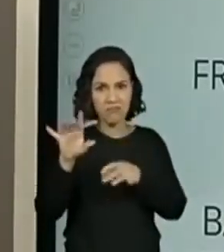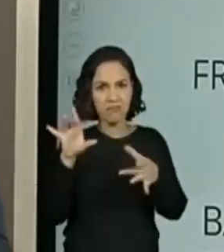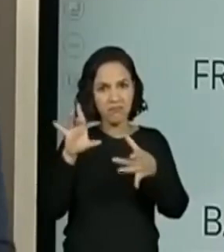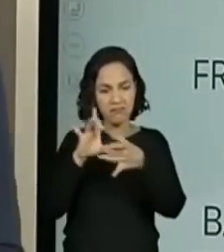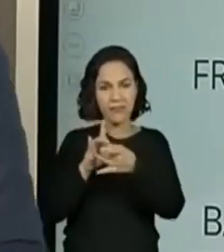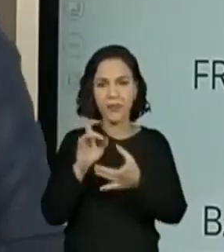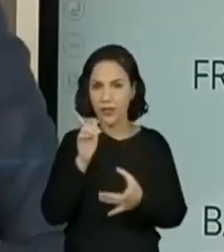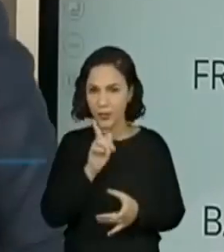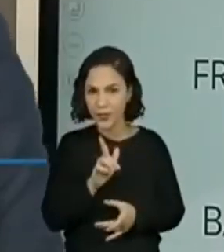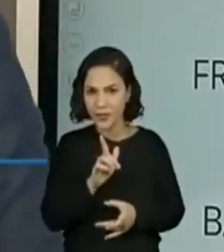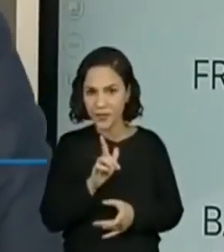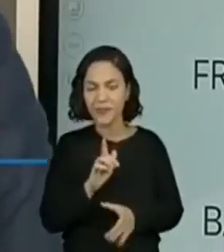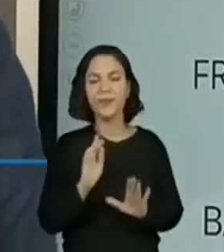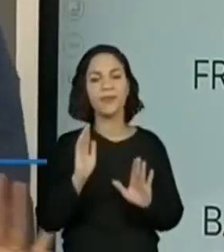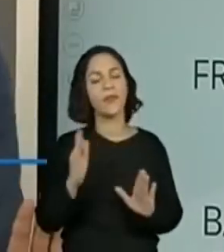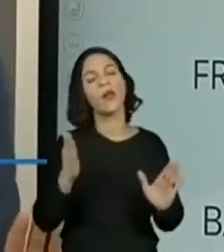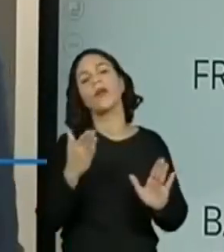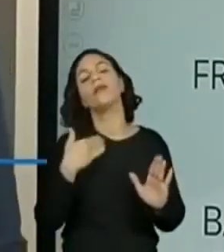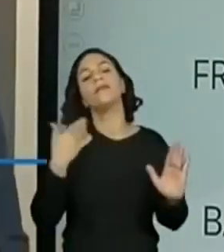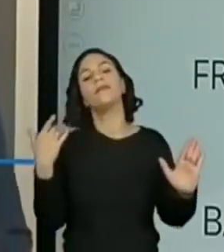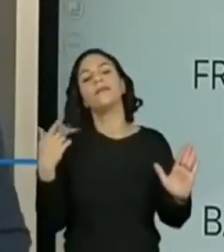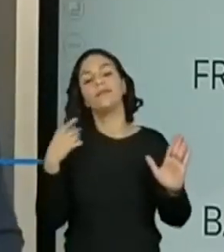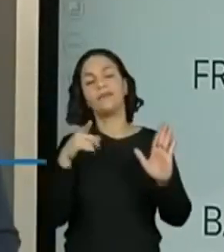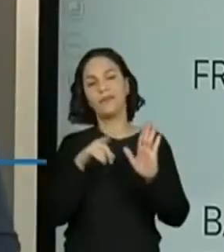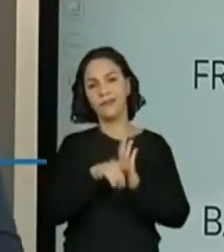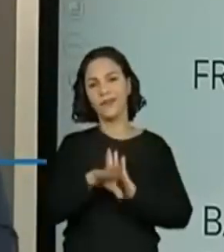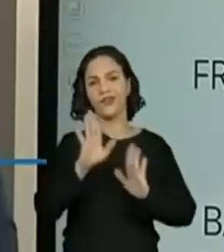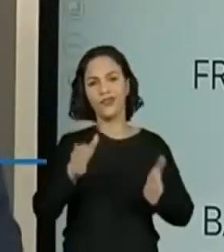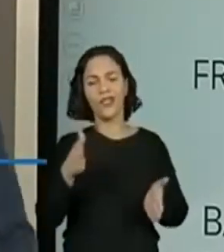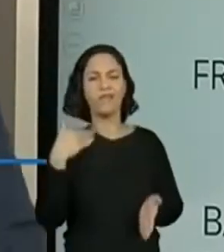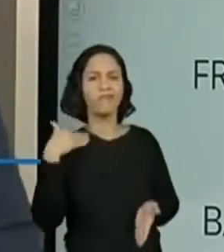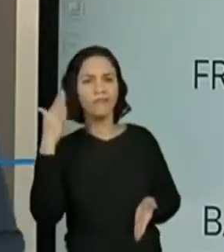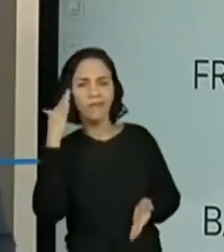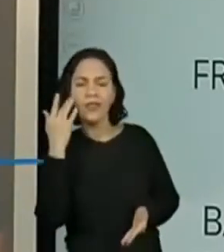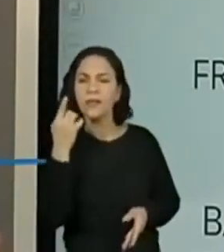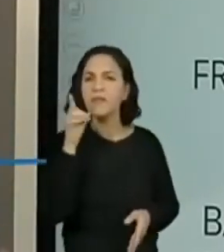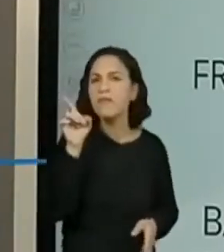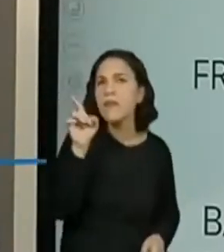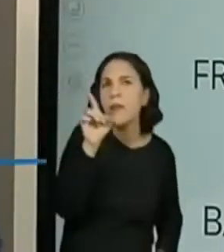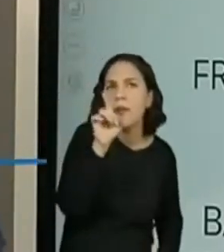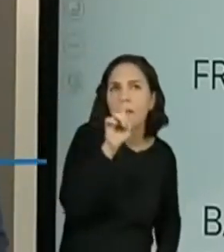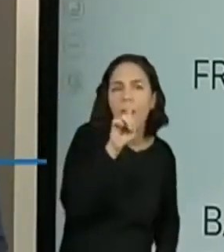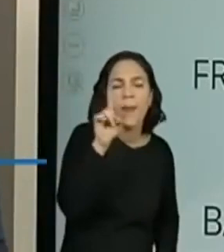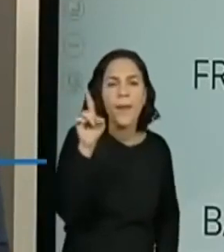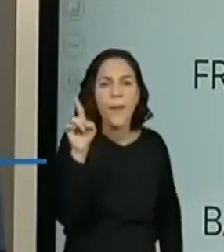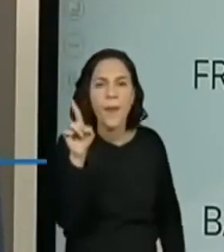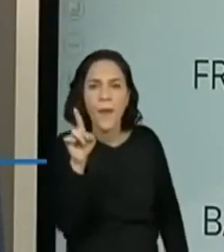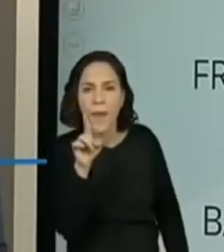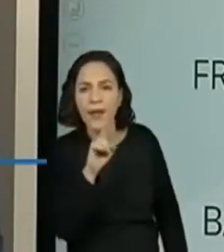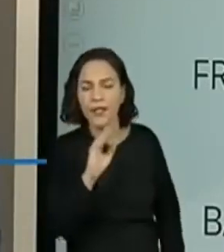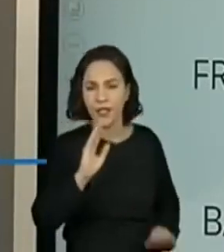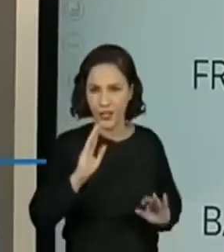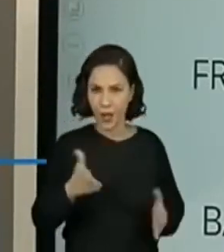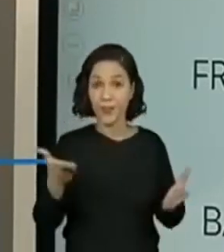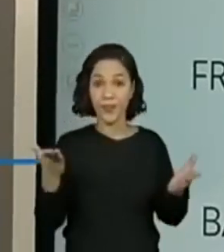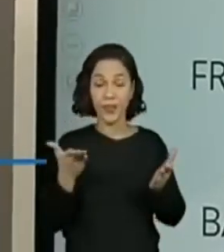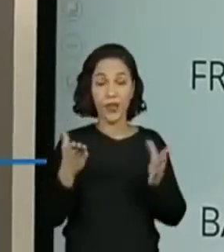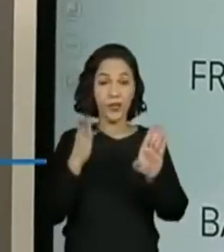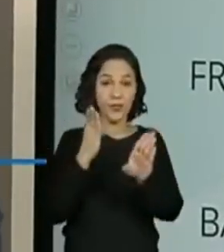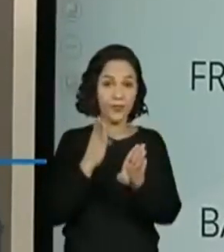vai perguntar para essa turma do primeiro ano que já levantou, já conseguiu localizar algumas. A gente vai